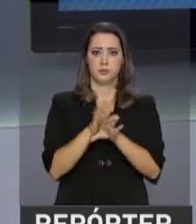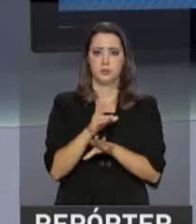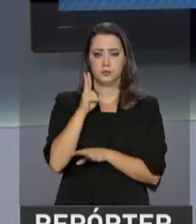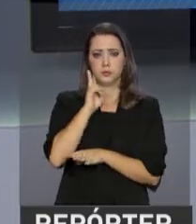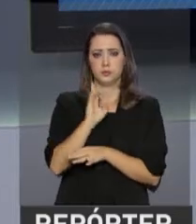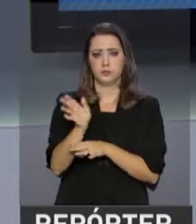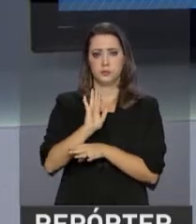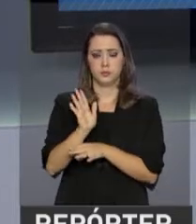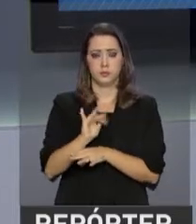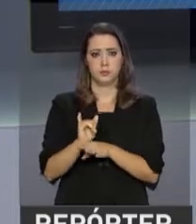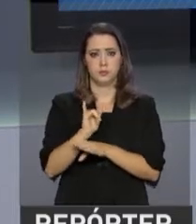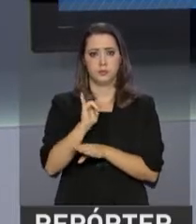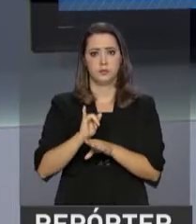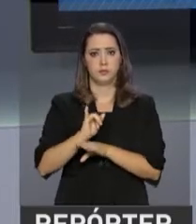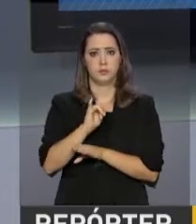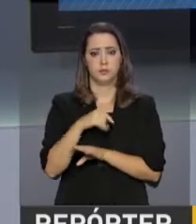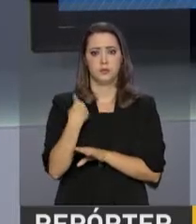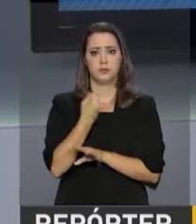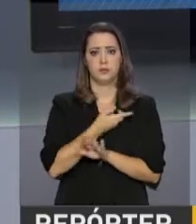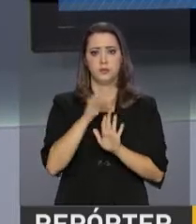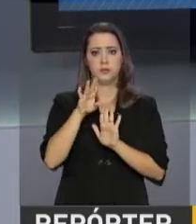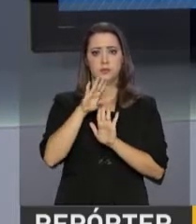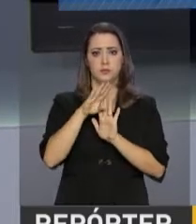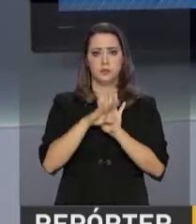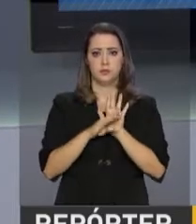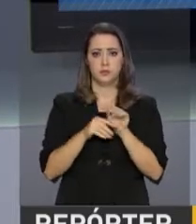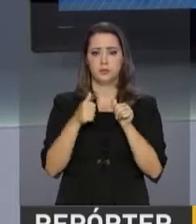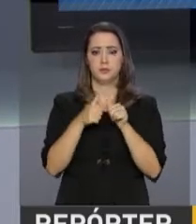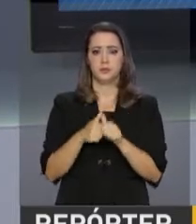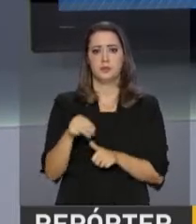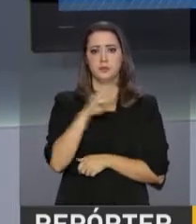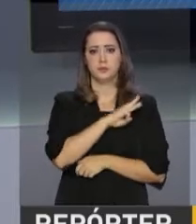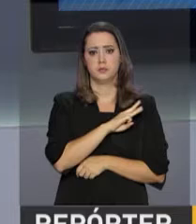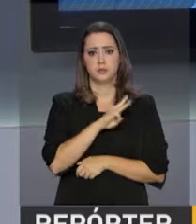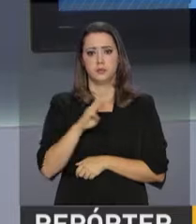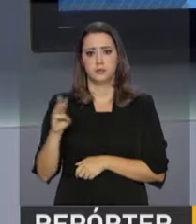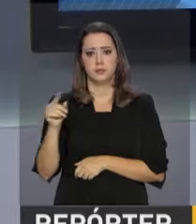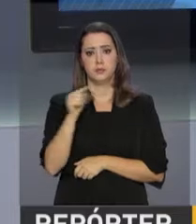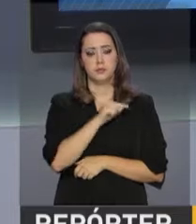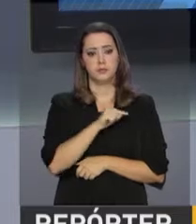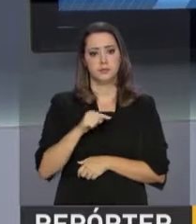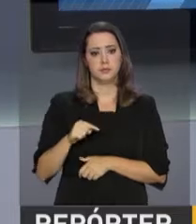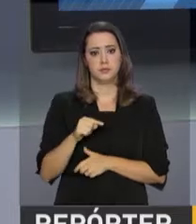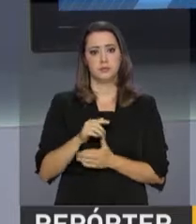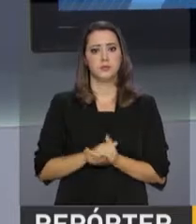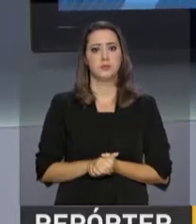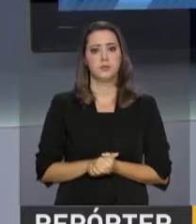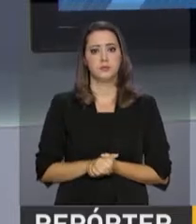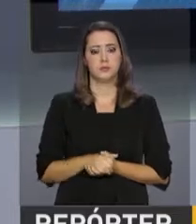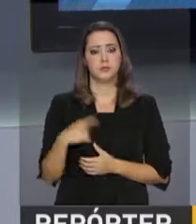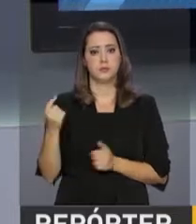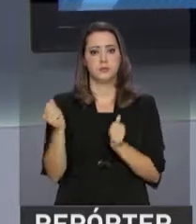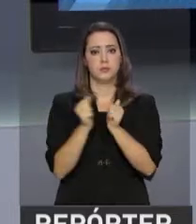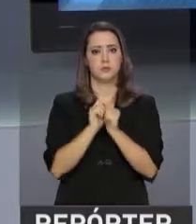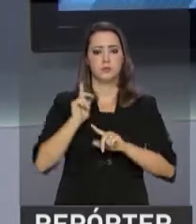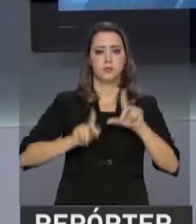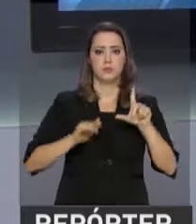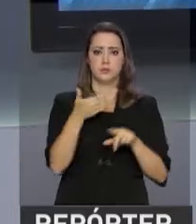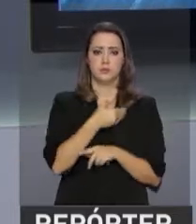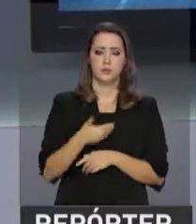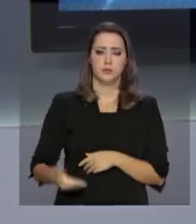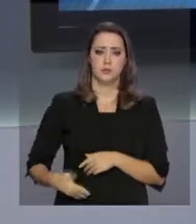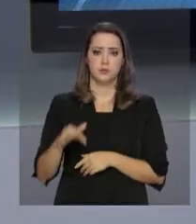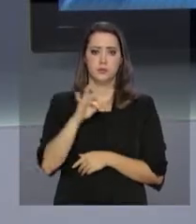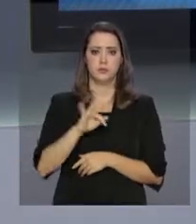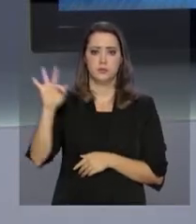por aqui você pode rever as reportagens no youtube e toda a nossa programação também está na nossa página na internet continue com a gente na